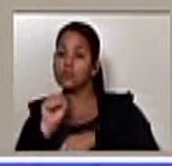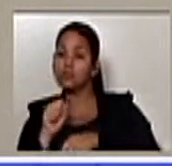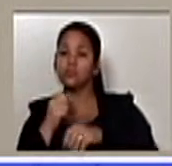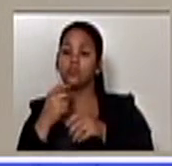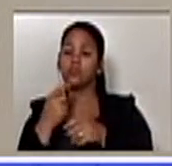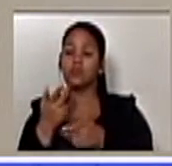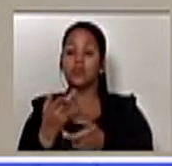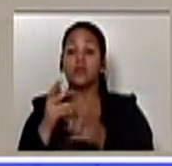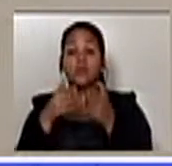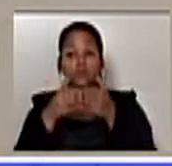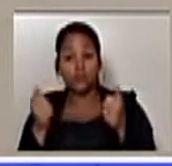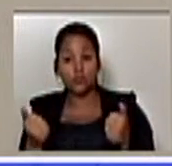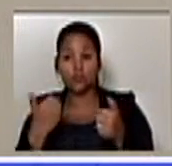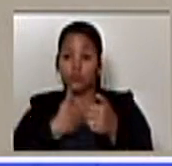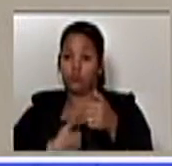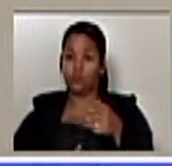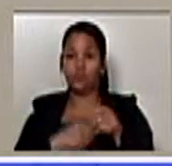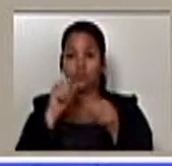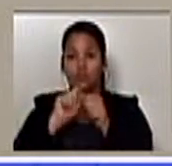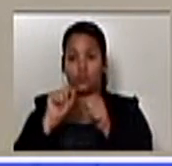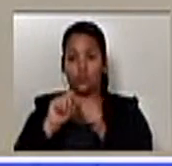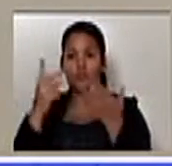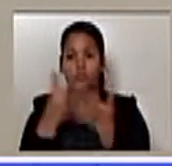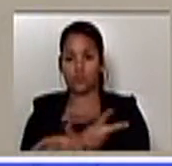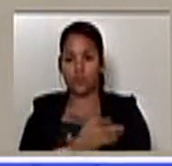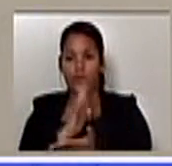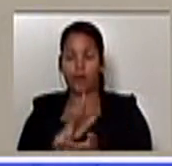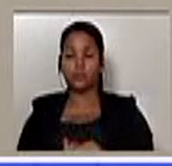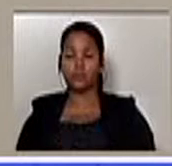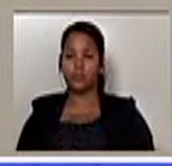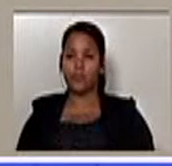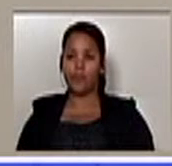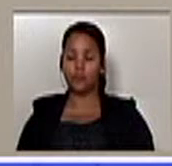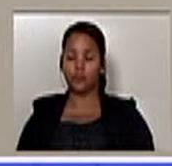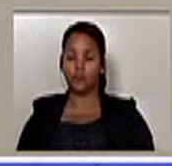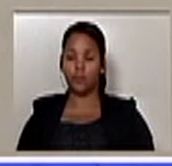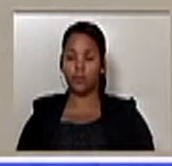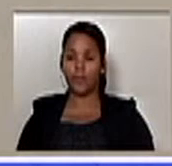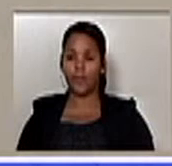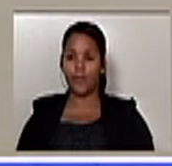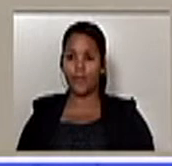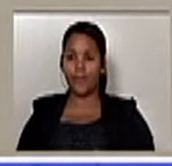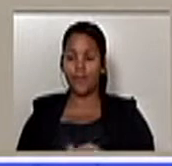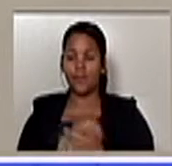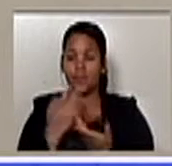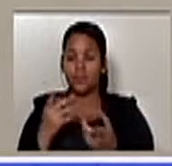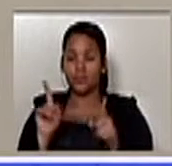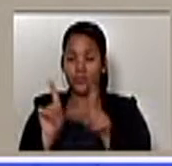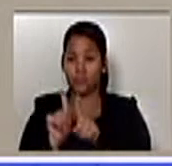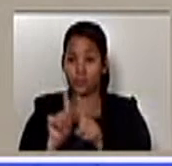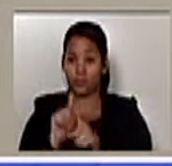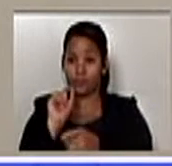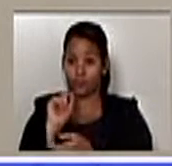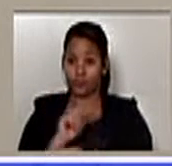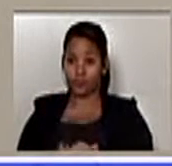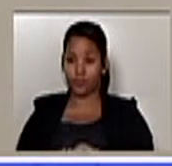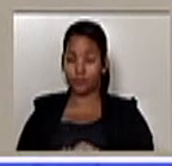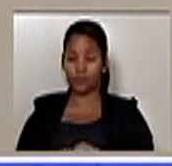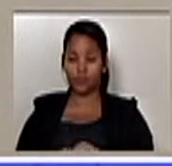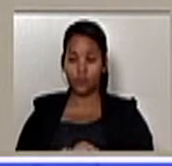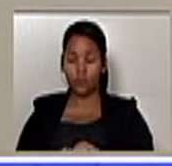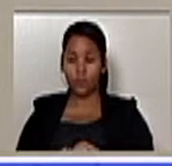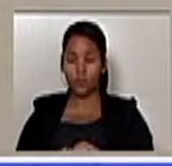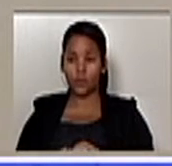Assembleia a ser, vamos dizer assim, transferida ao governo federal, para que o governo federal faça a sua